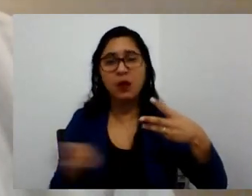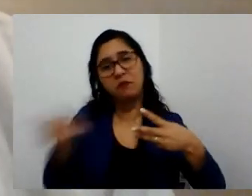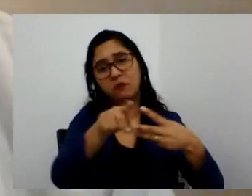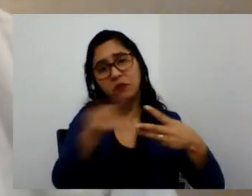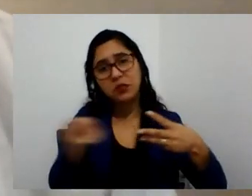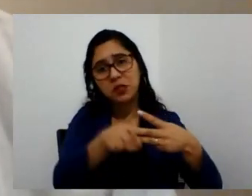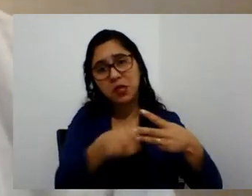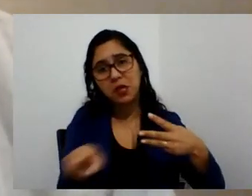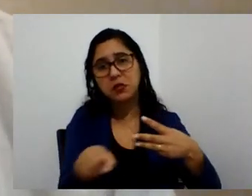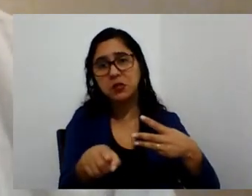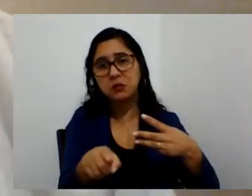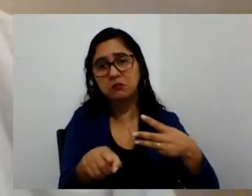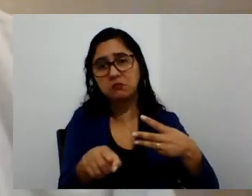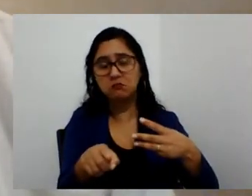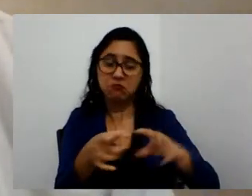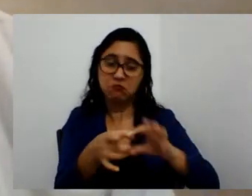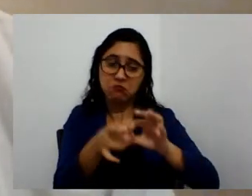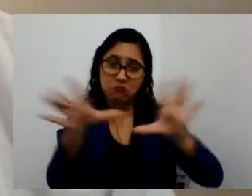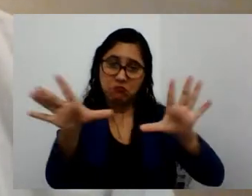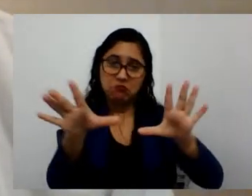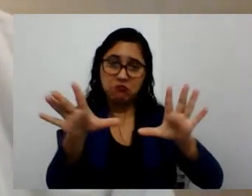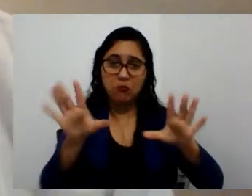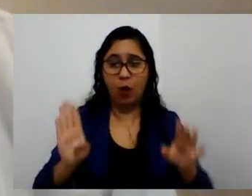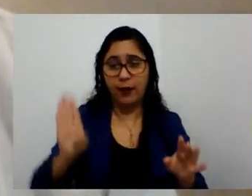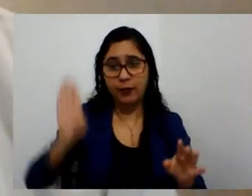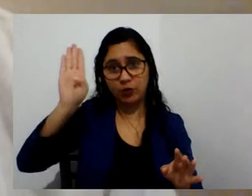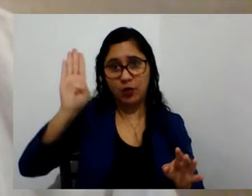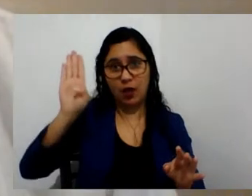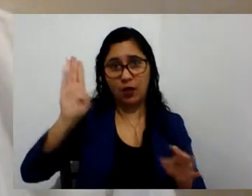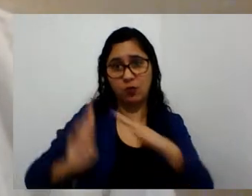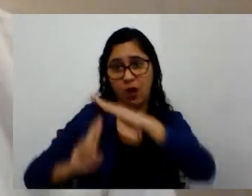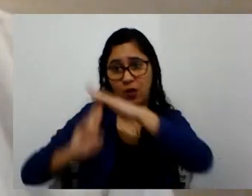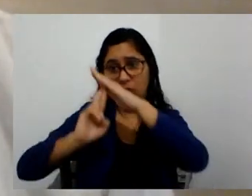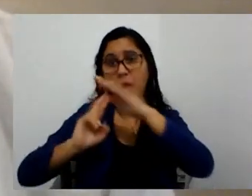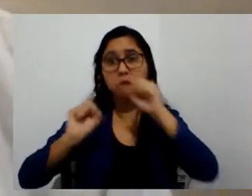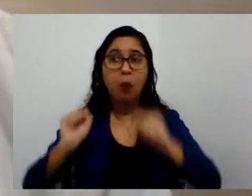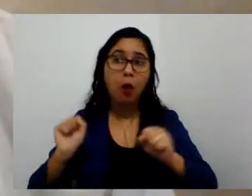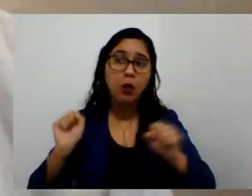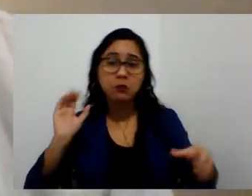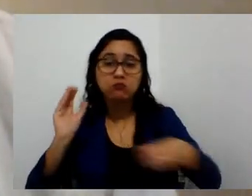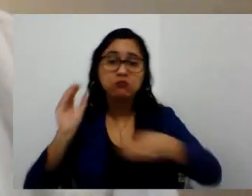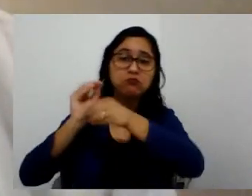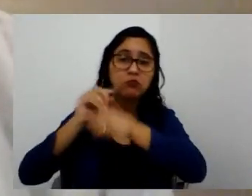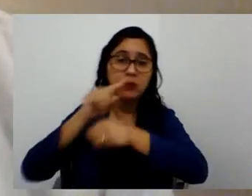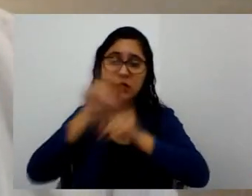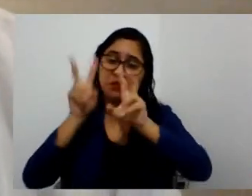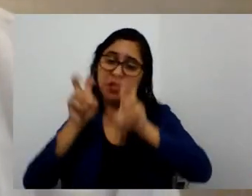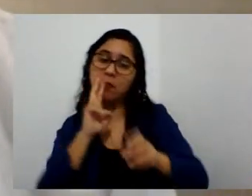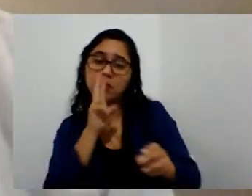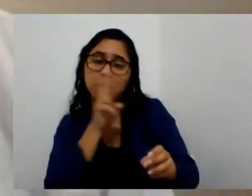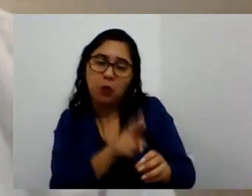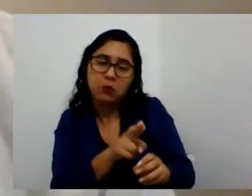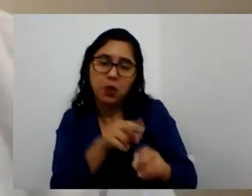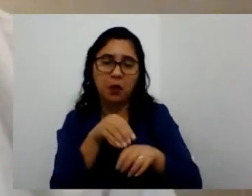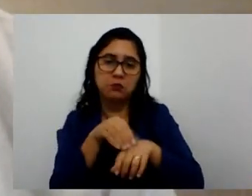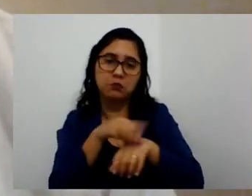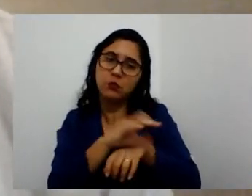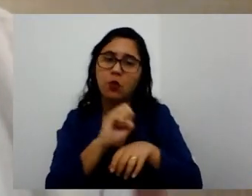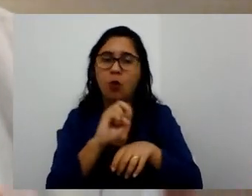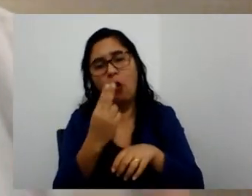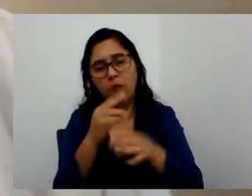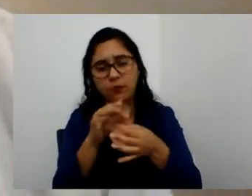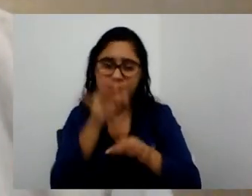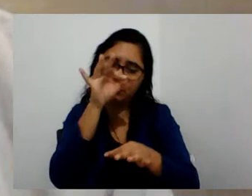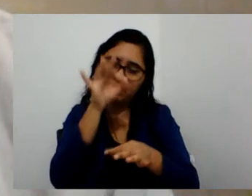dos candidatos ao cargo de reitor incluírem eventuais respostas, ou breves ou não,